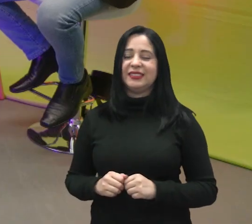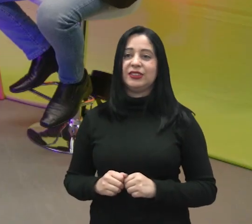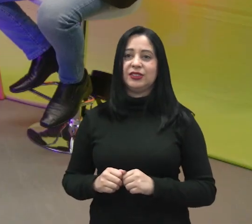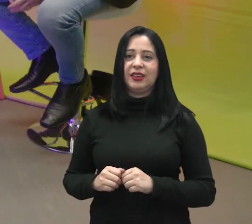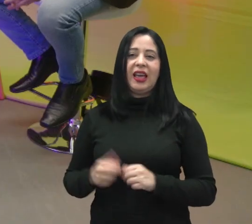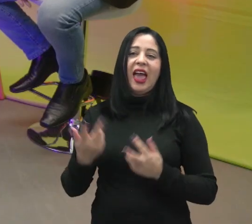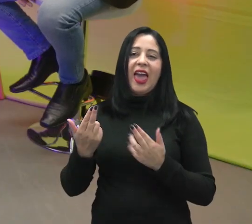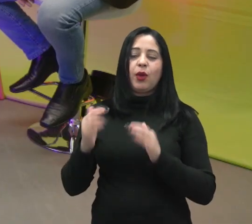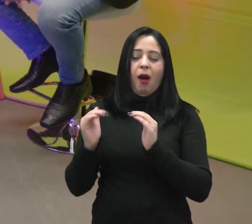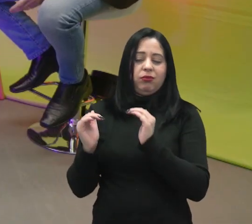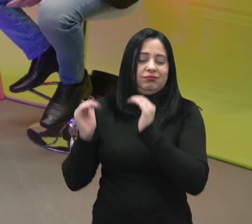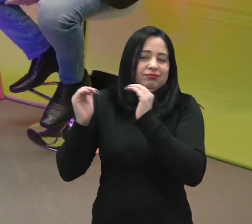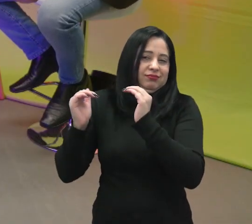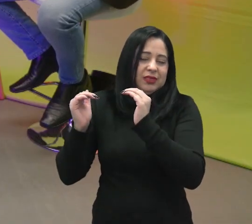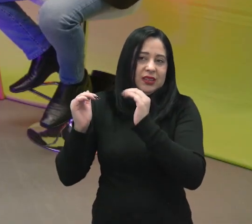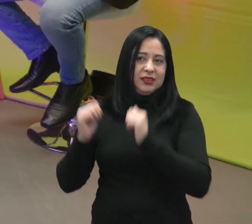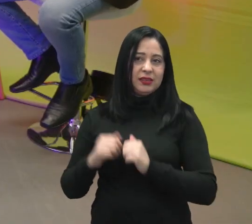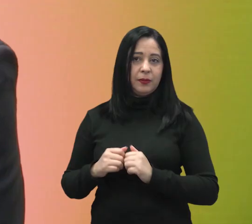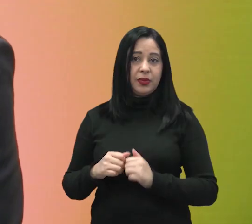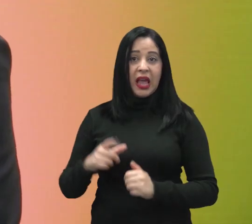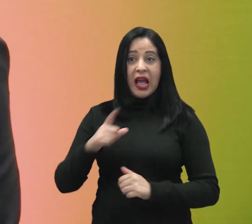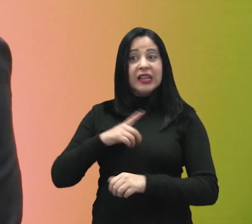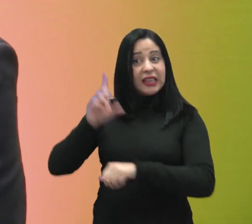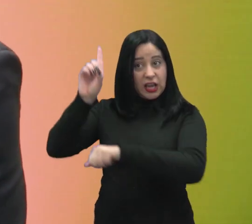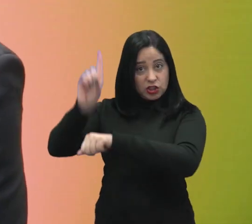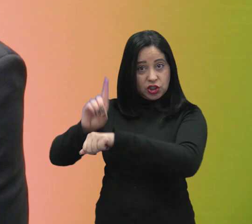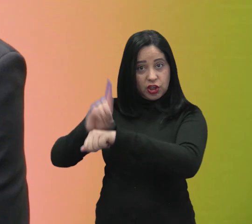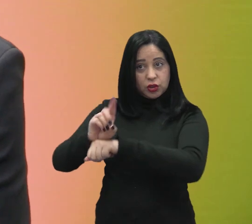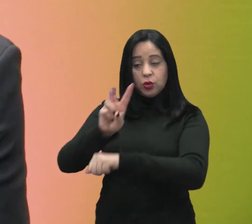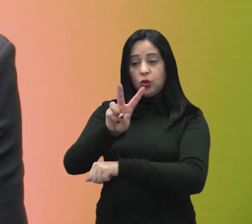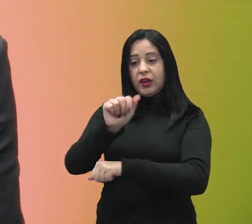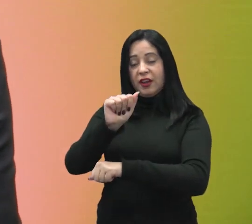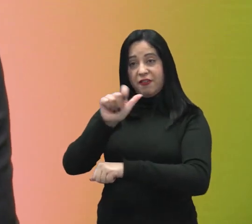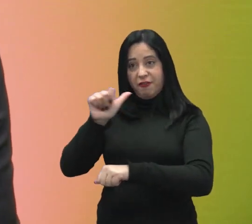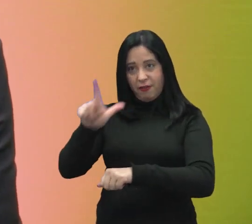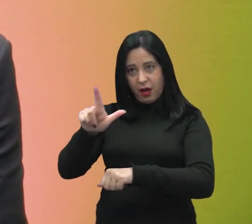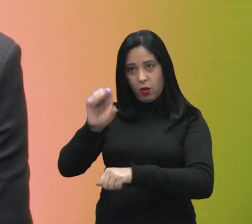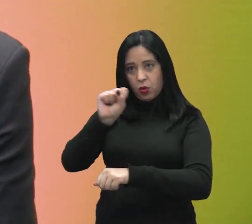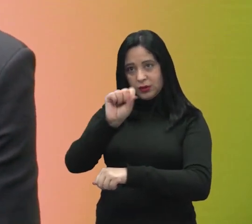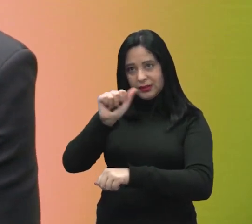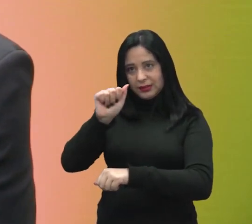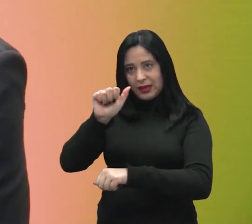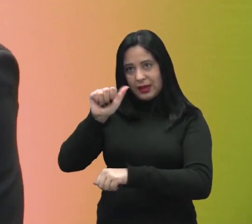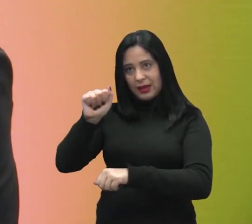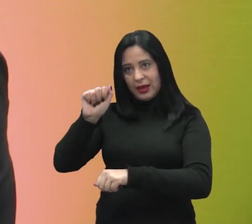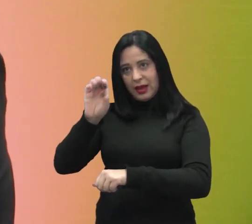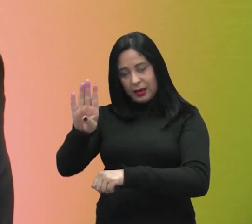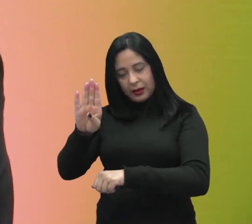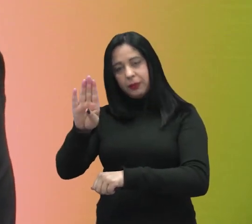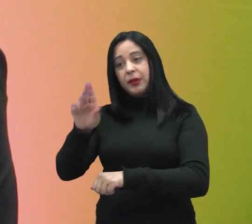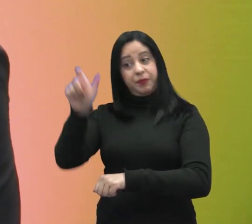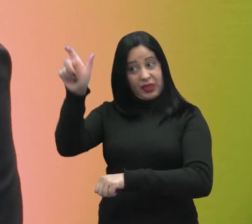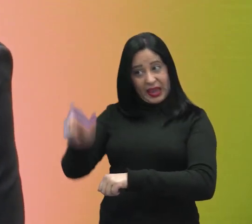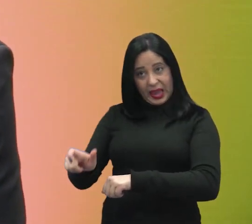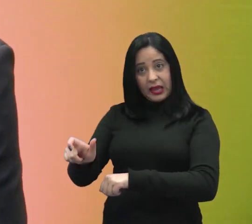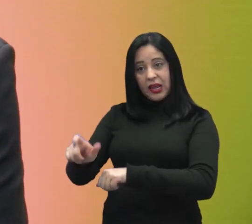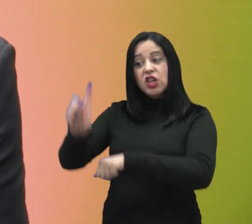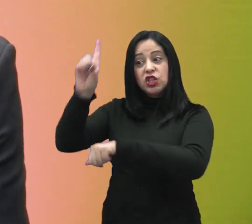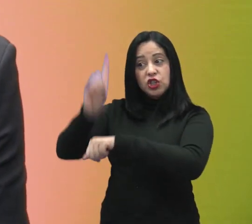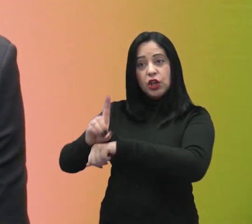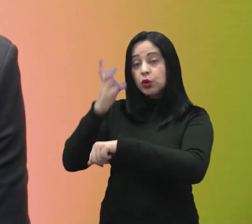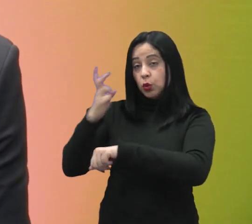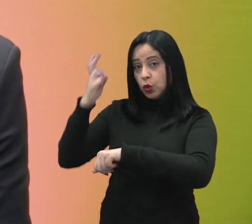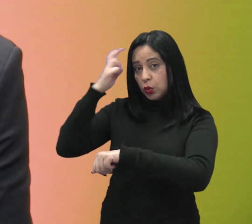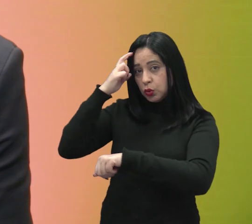subida. Aí eu tenho uma diretora que trabalha comigo, a Val Saab, né, diretora cultural. Então não é